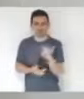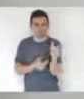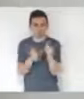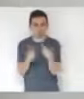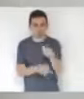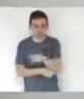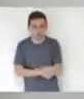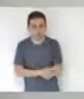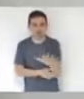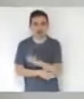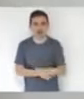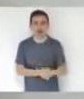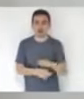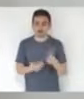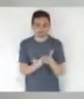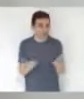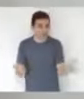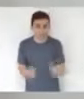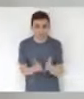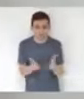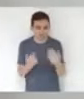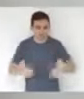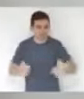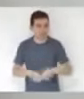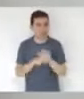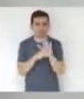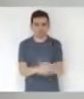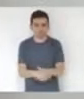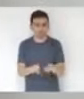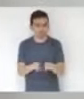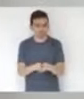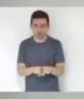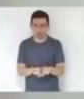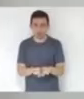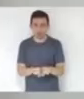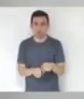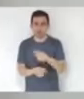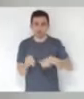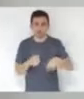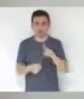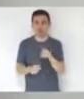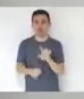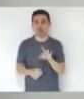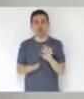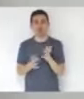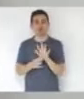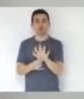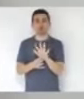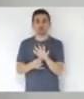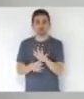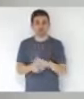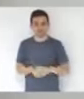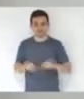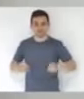regiões do estado que são carentes e que precisam também desse investimento é demagogia, é sofrer